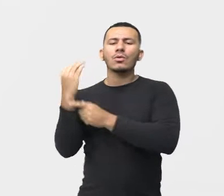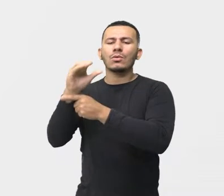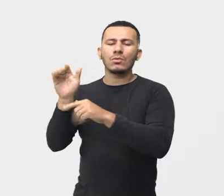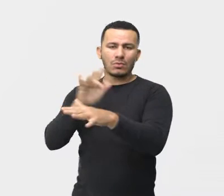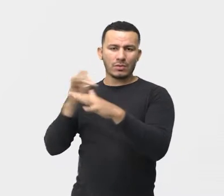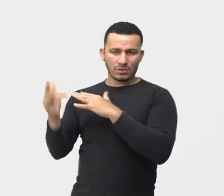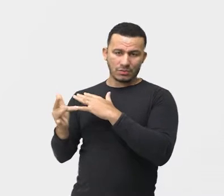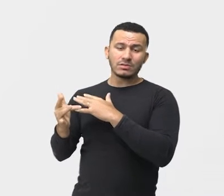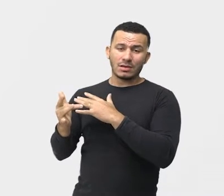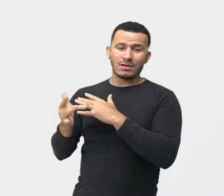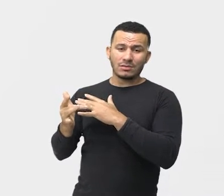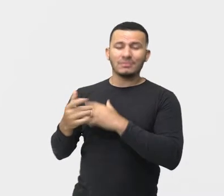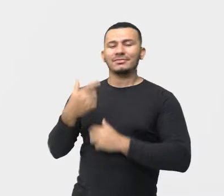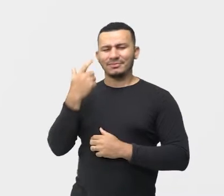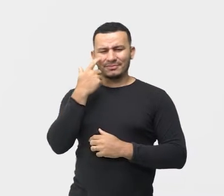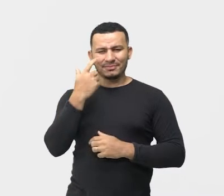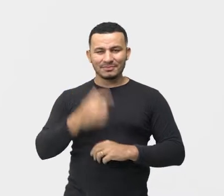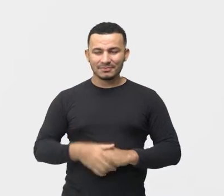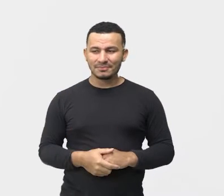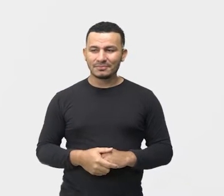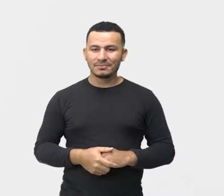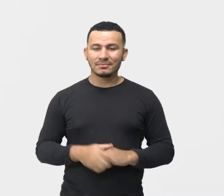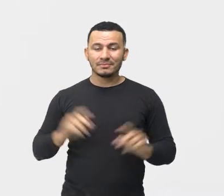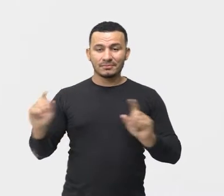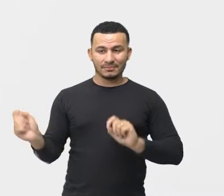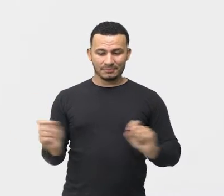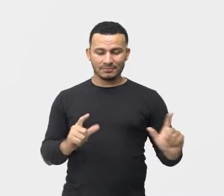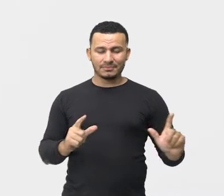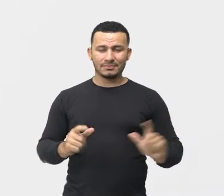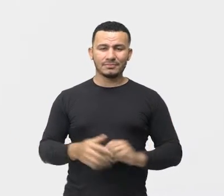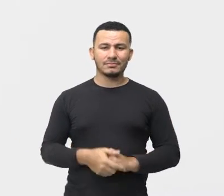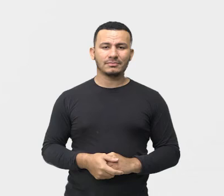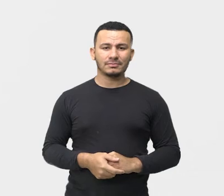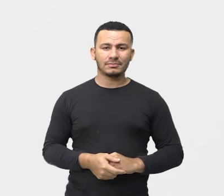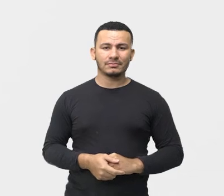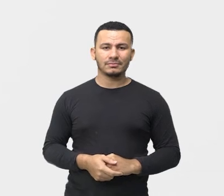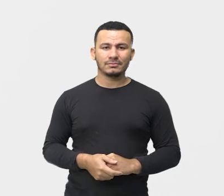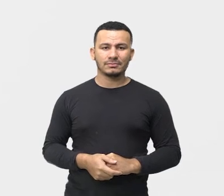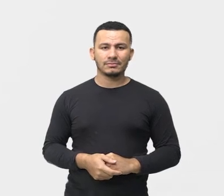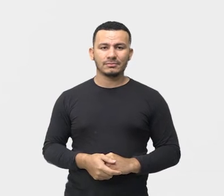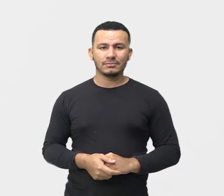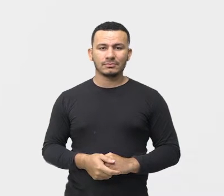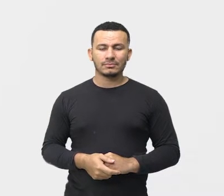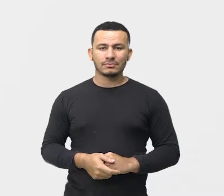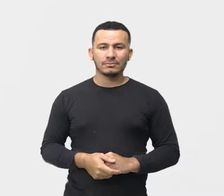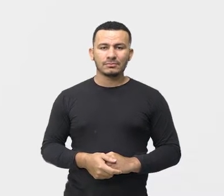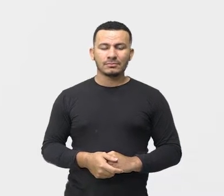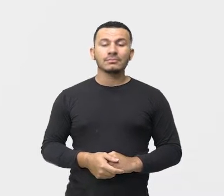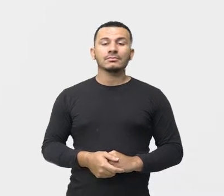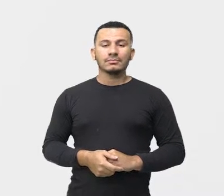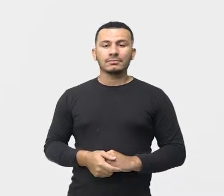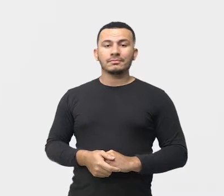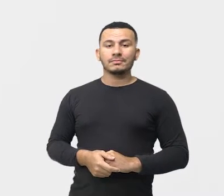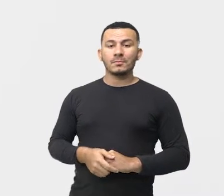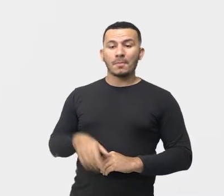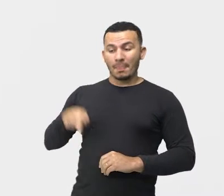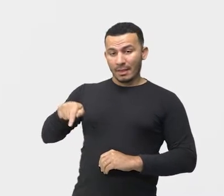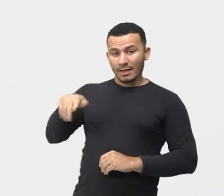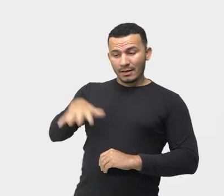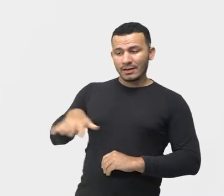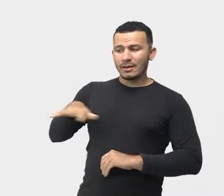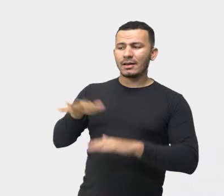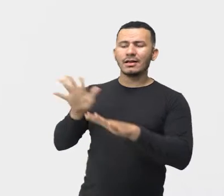na rede social. E aí, olha só, próxima cartela, por favor, vamos lá? Na rede